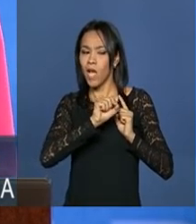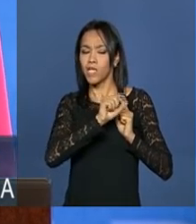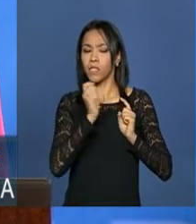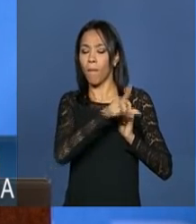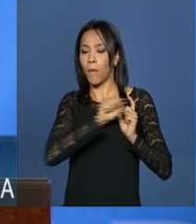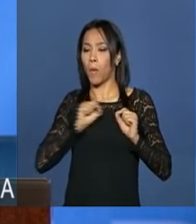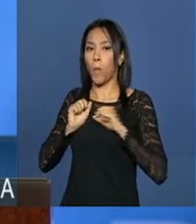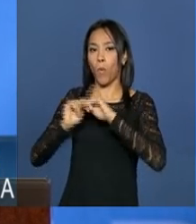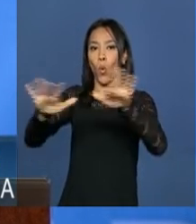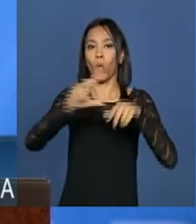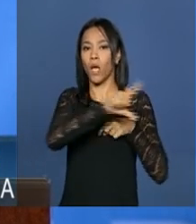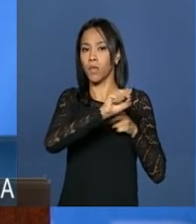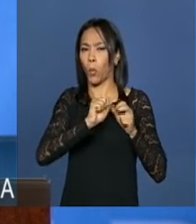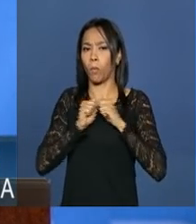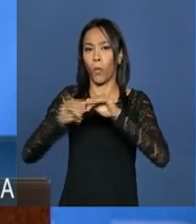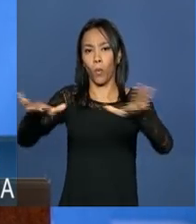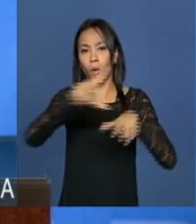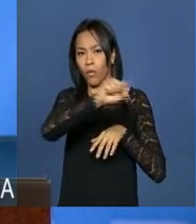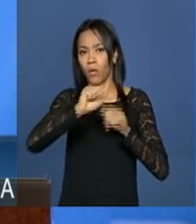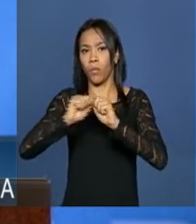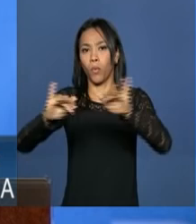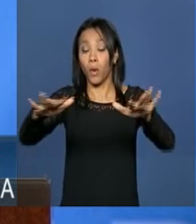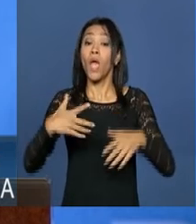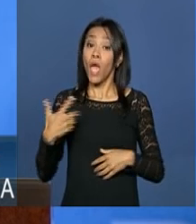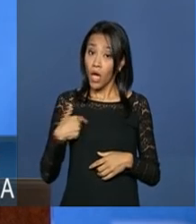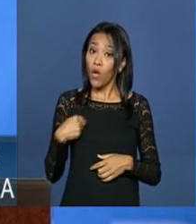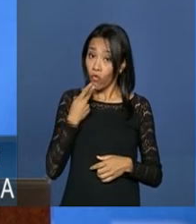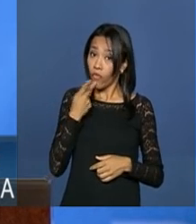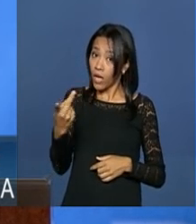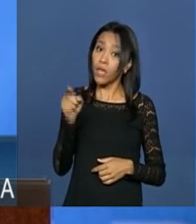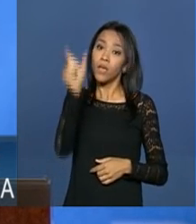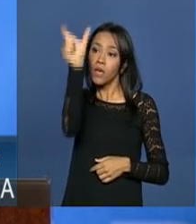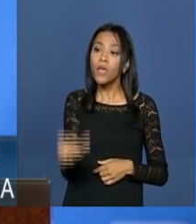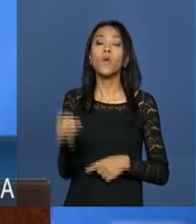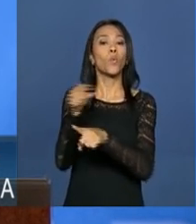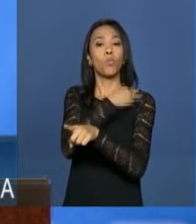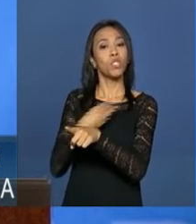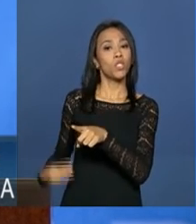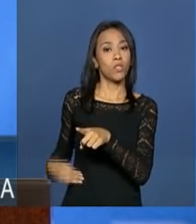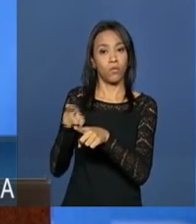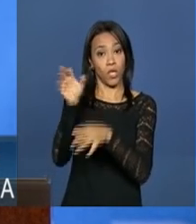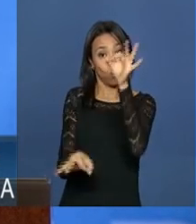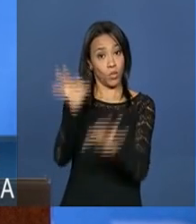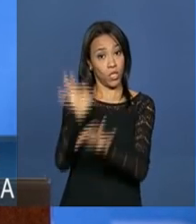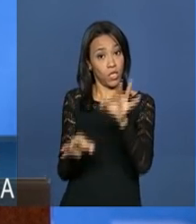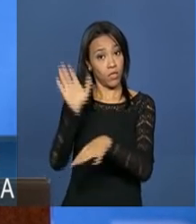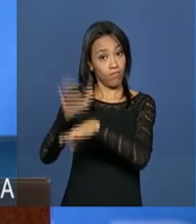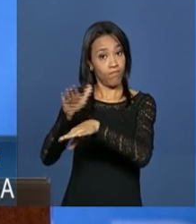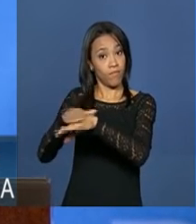Eu determinei ao senhor ministro da justiça a rigorosa apuração